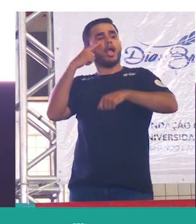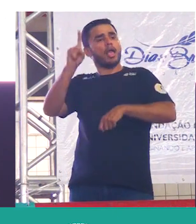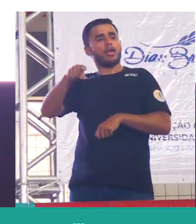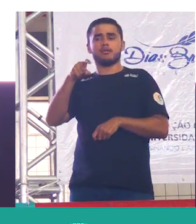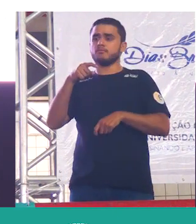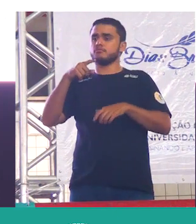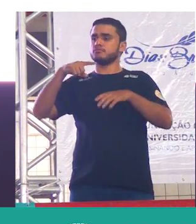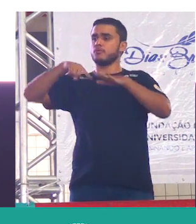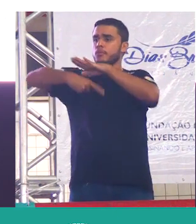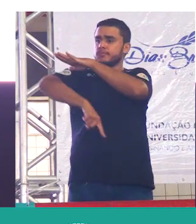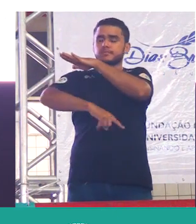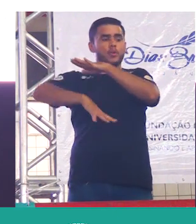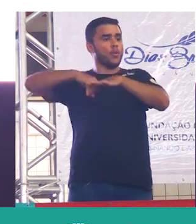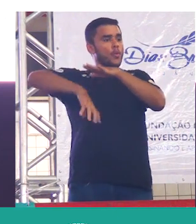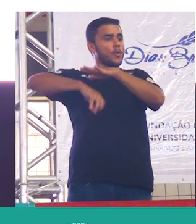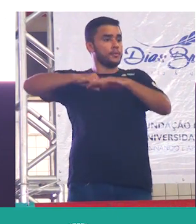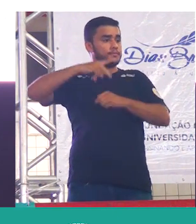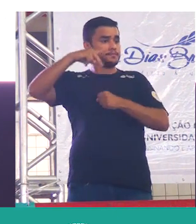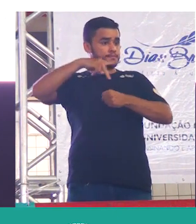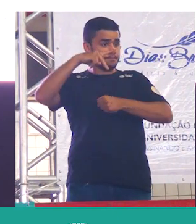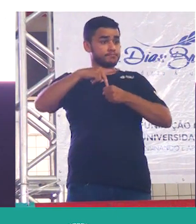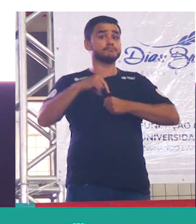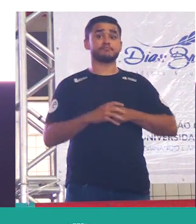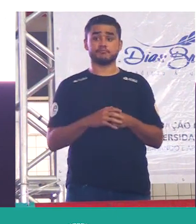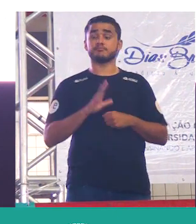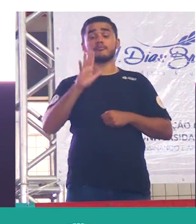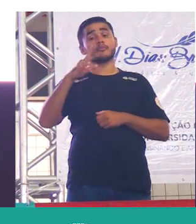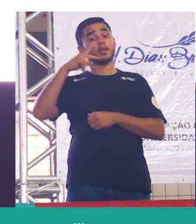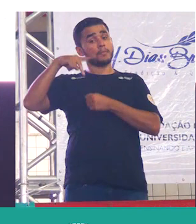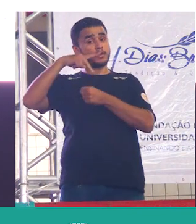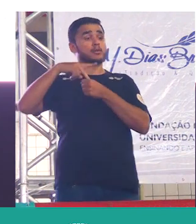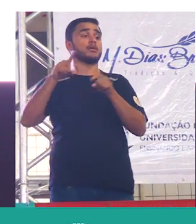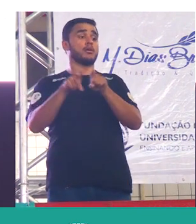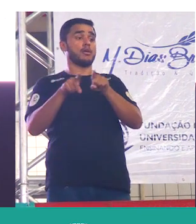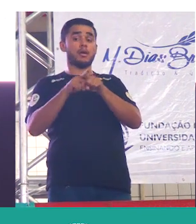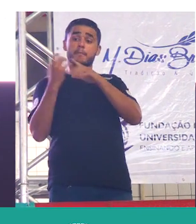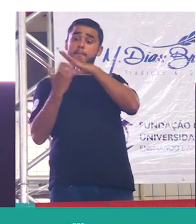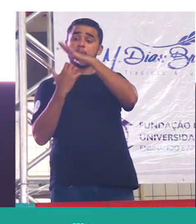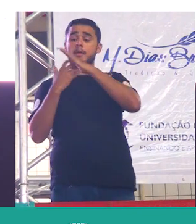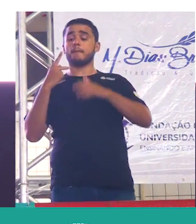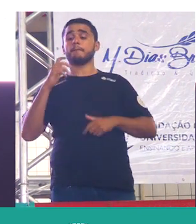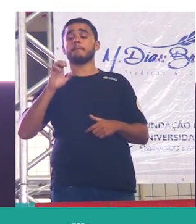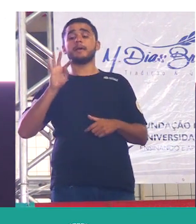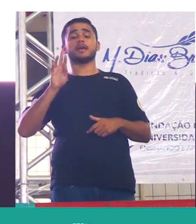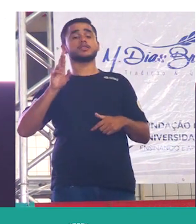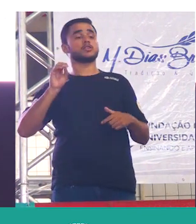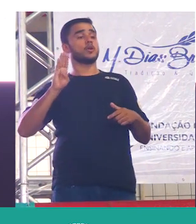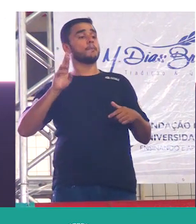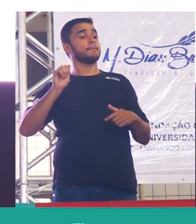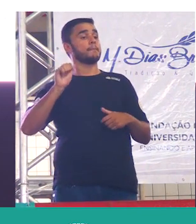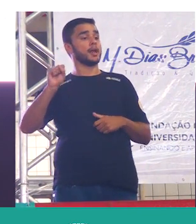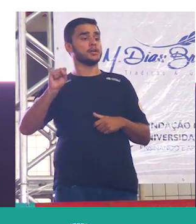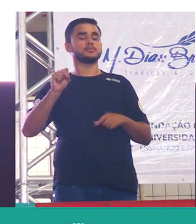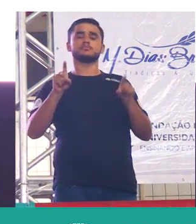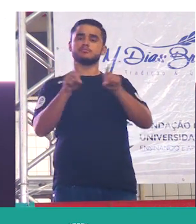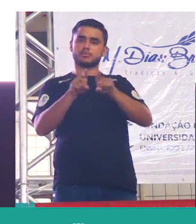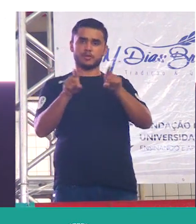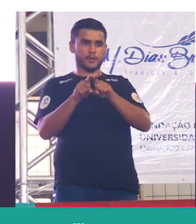com a condição de que a Petrobras também fizesse parte. Agora, com o andar da